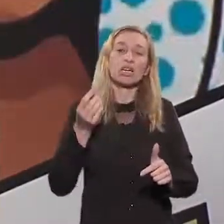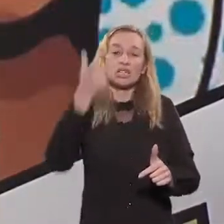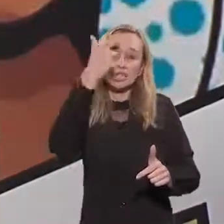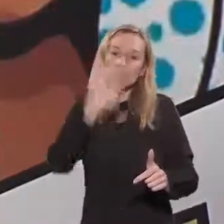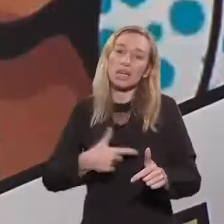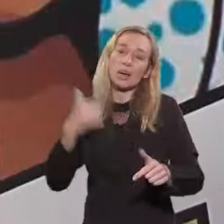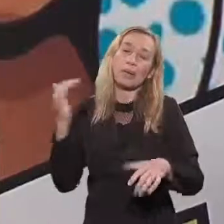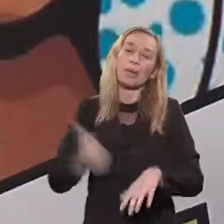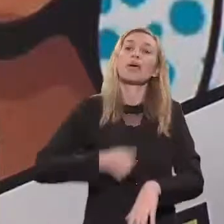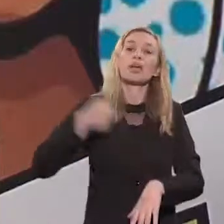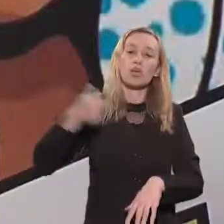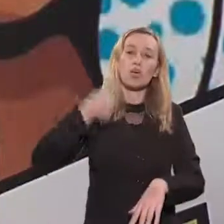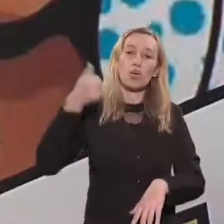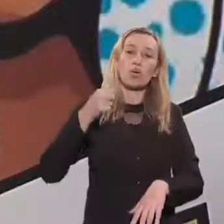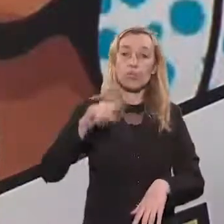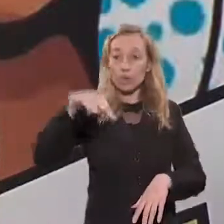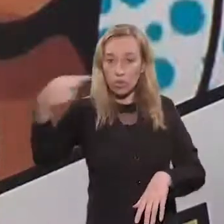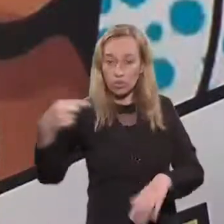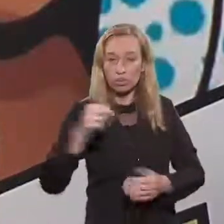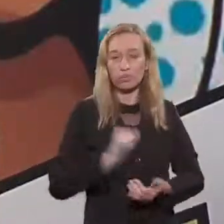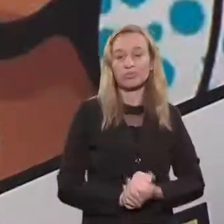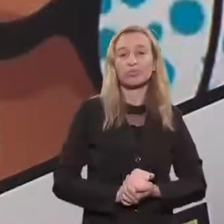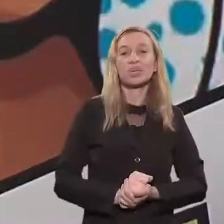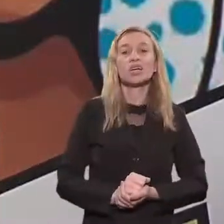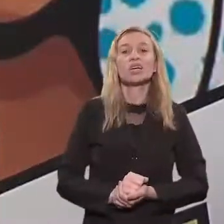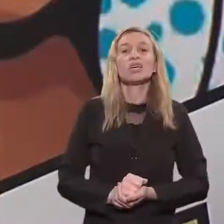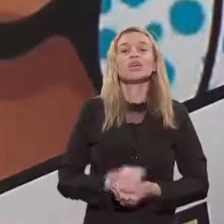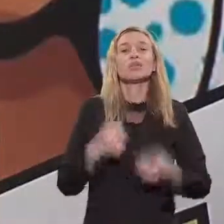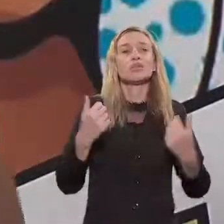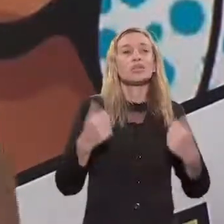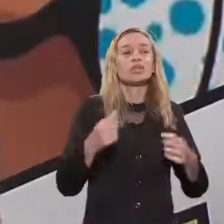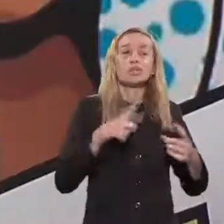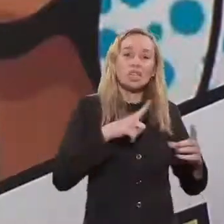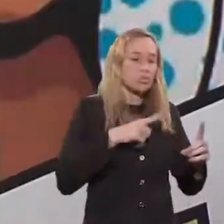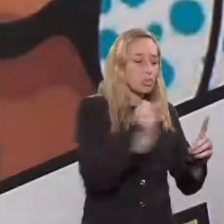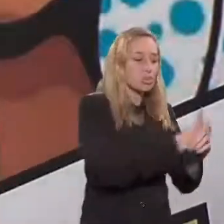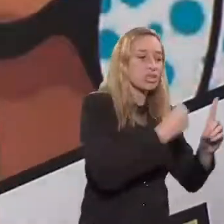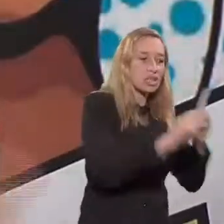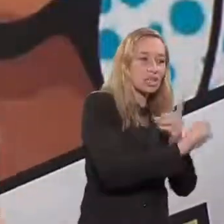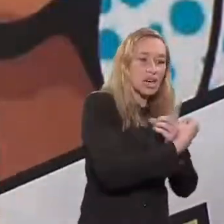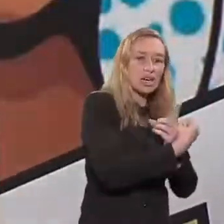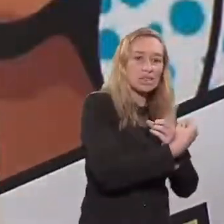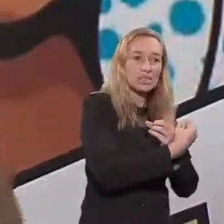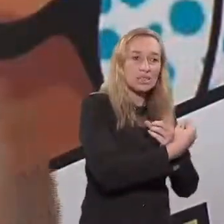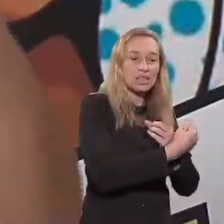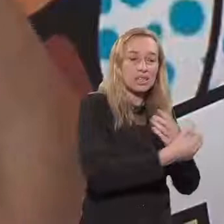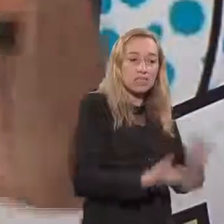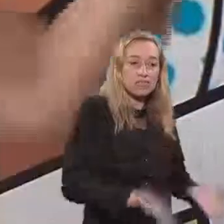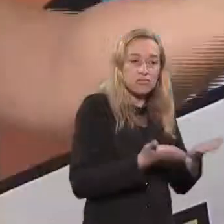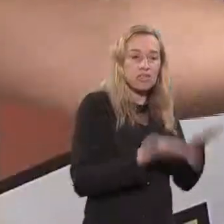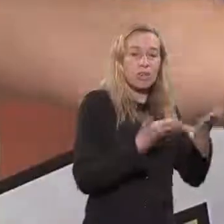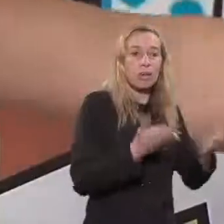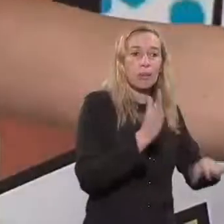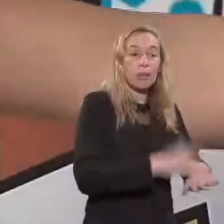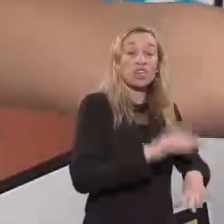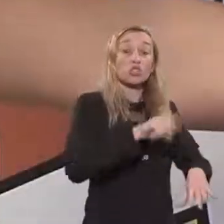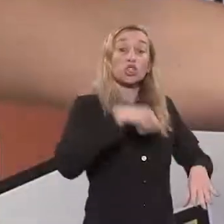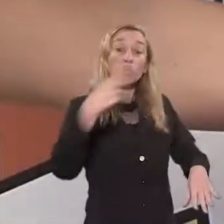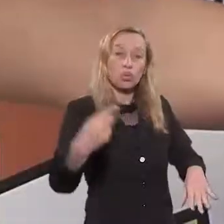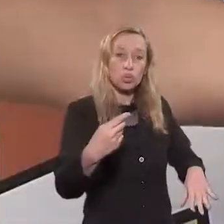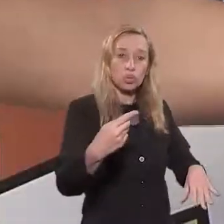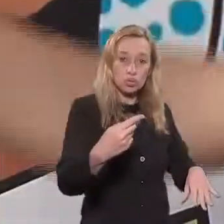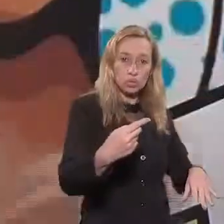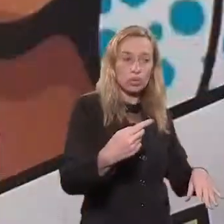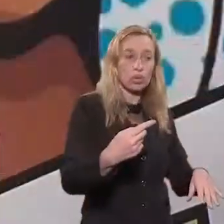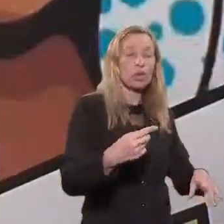oportunidade de sermos melhores para o outro. Né? A gente tem uma sociedade que nos empurra muito a sermos melhores do que o